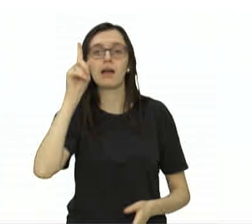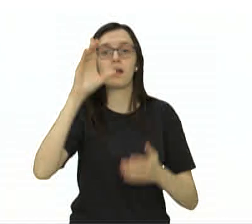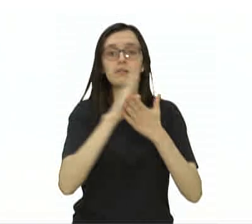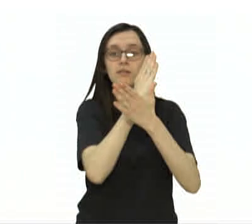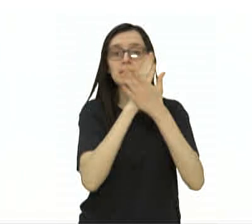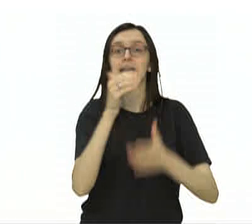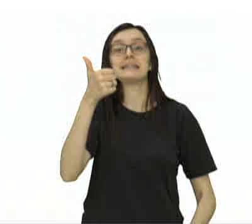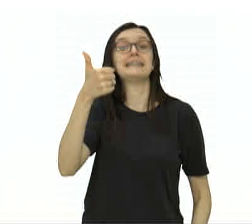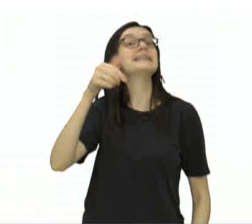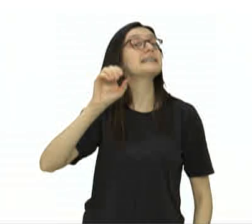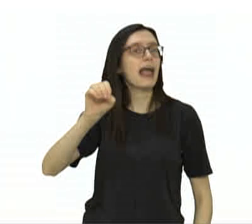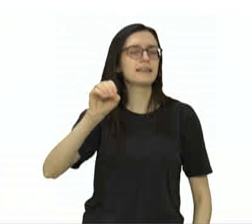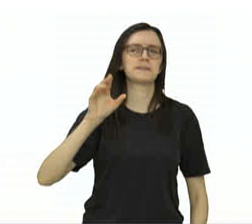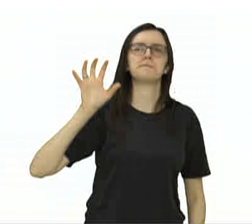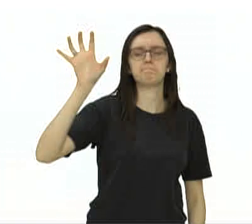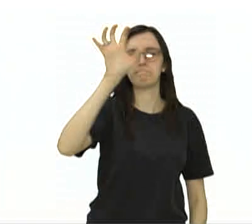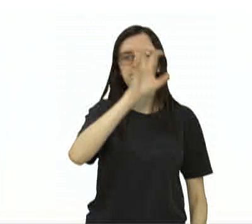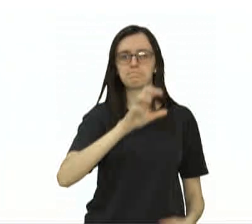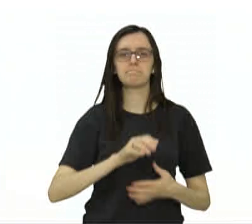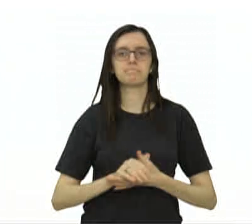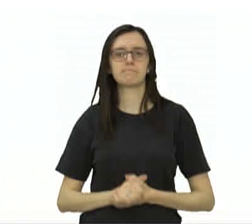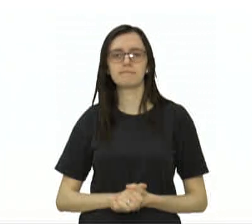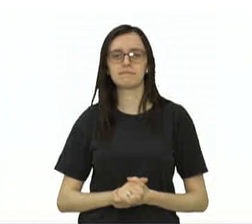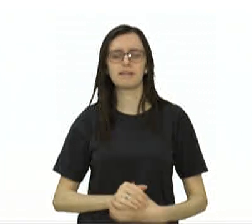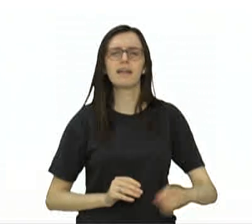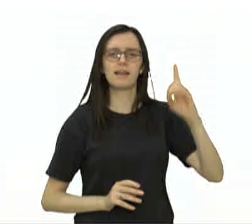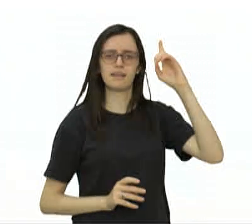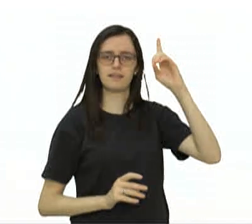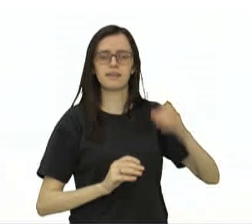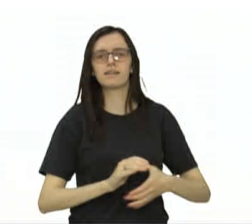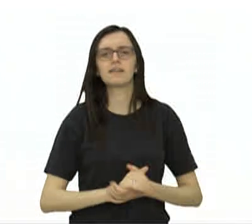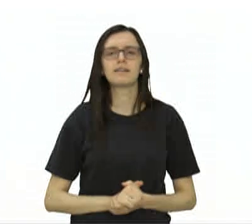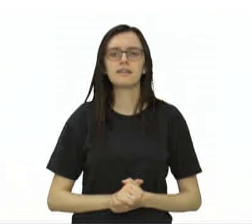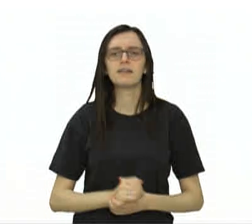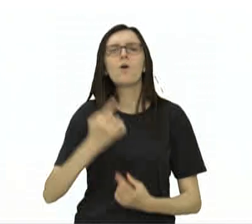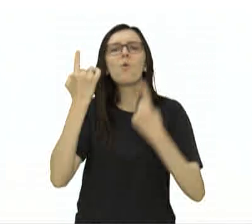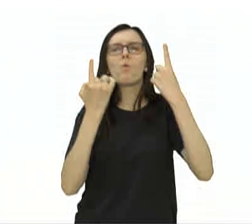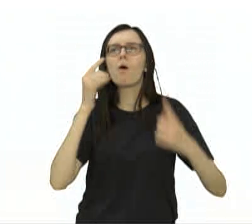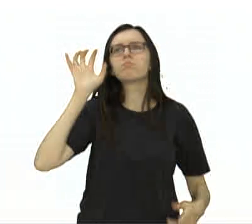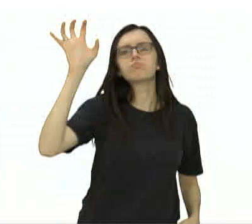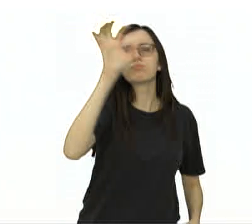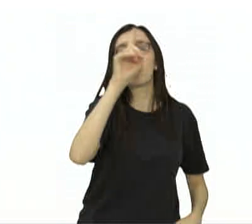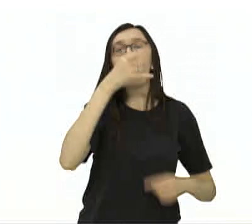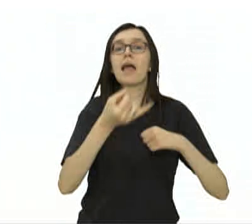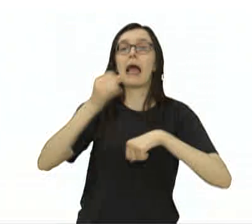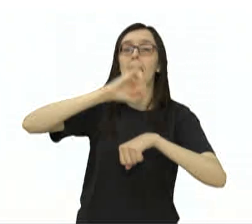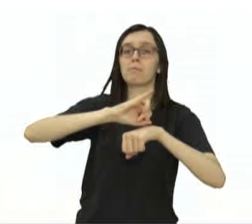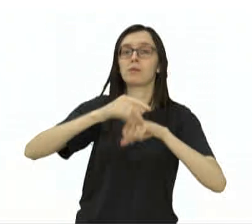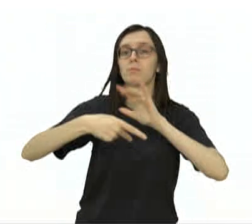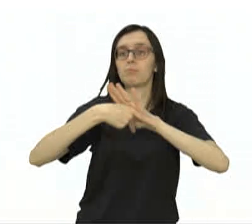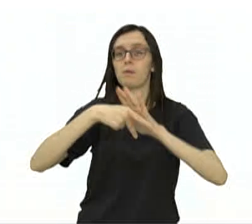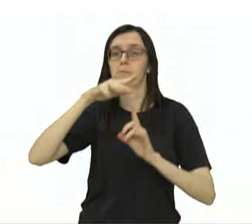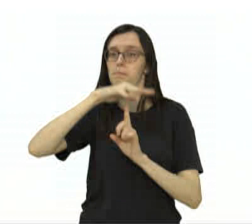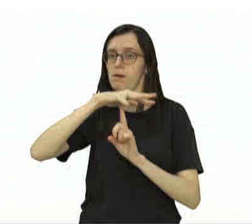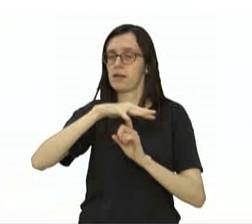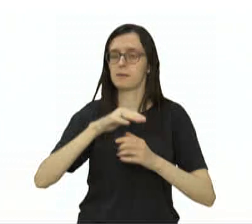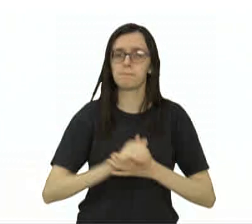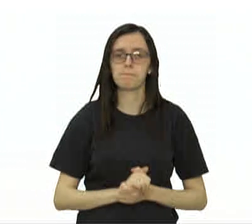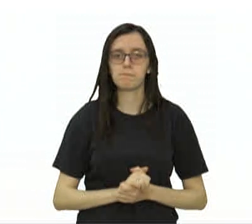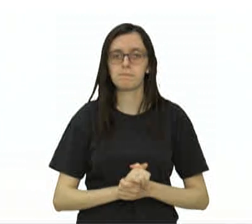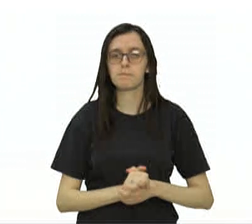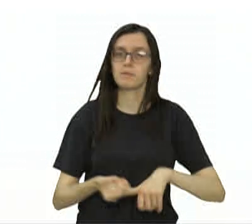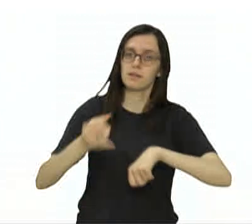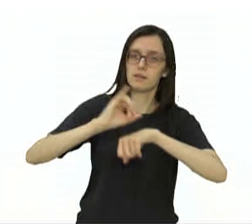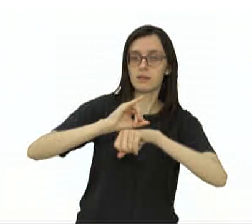em 10 mesorregiões. Em qual mesorregião localiza-se a capital do estado do Paraná? Então, a capital do